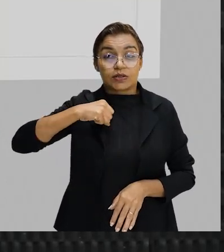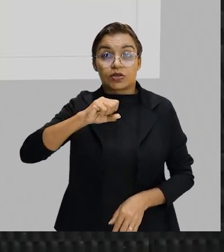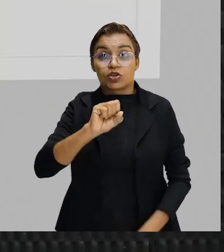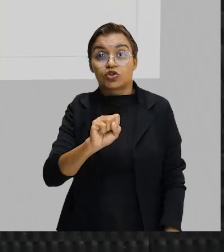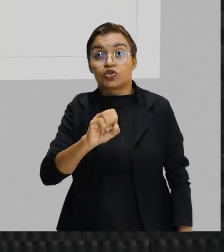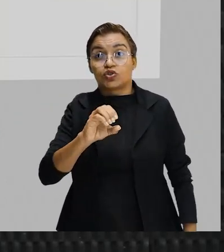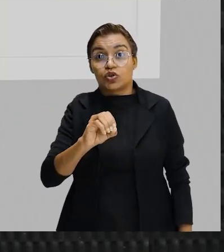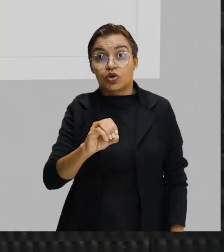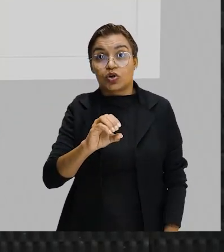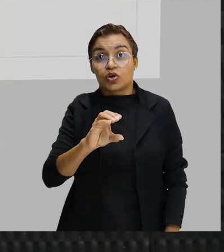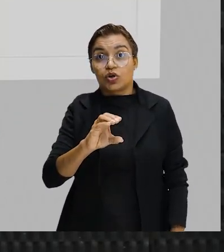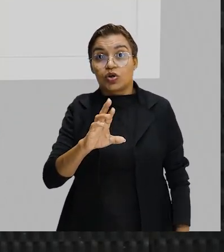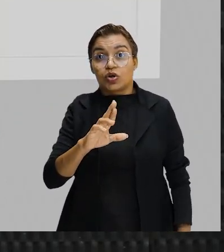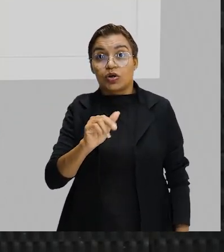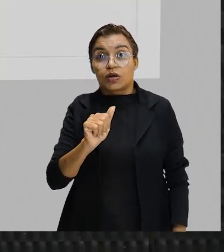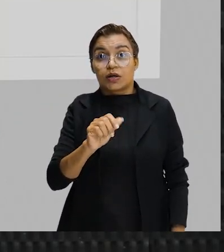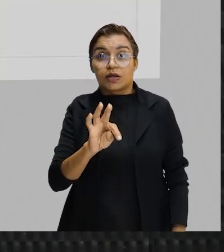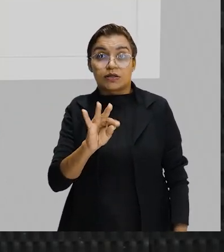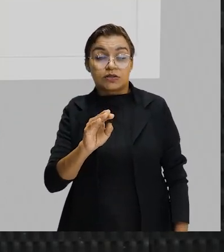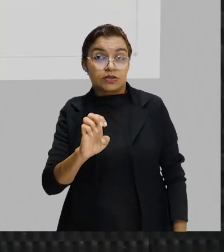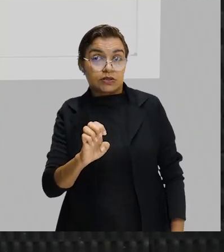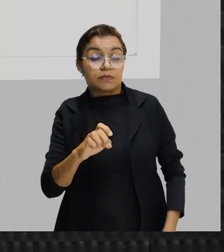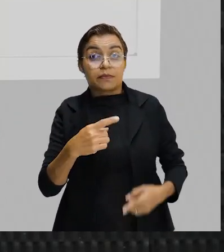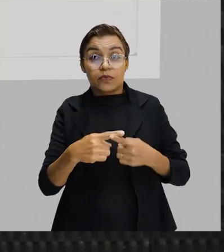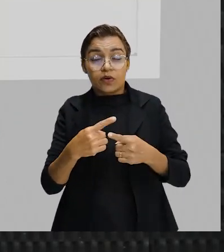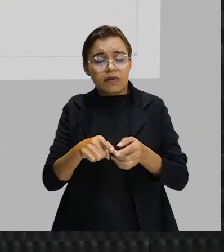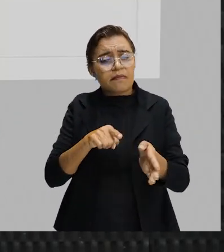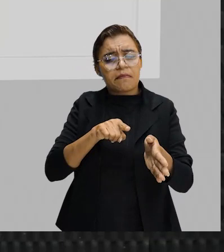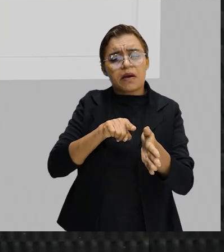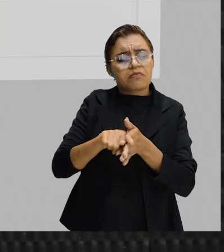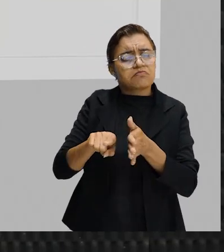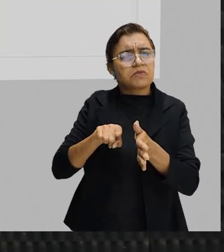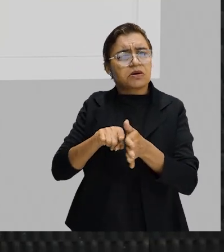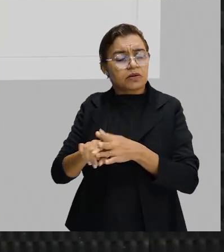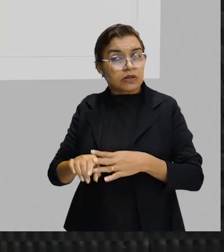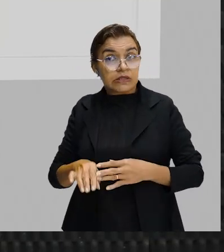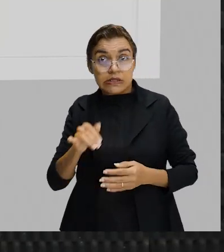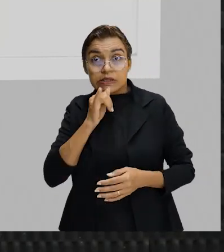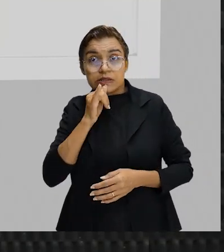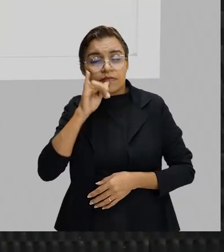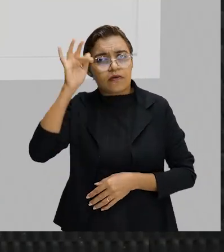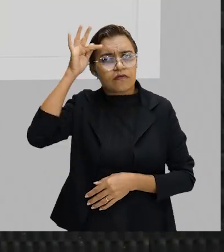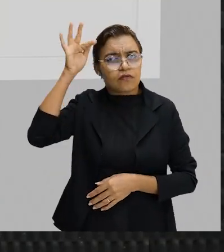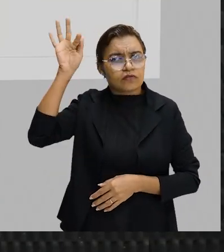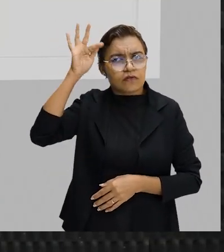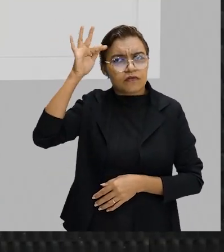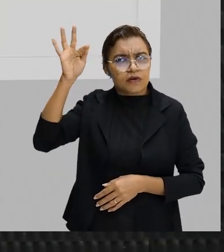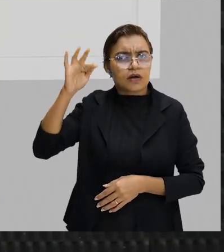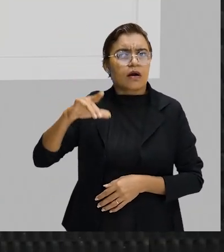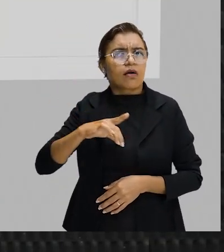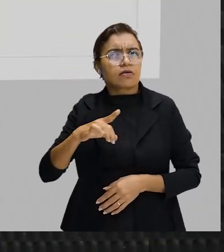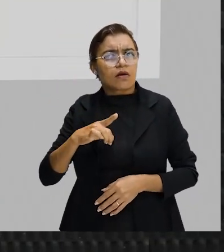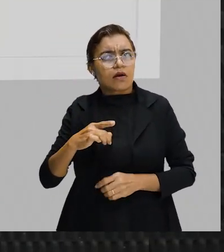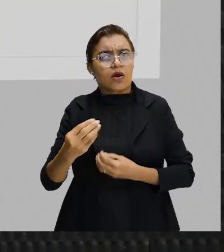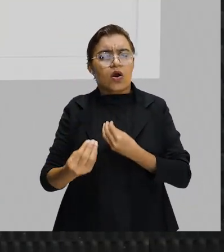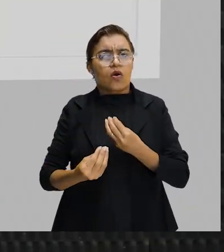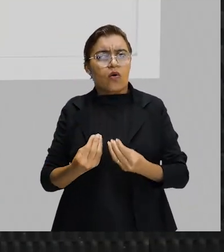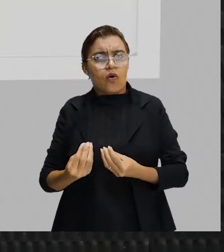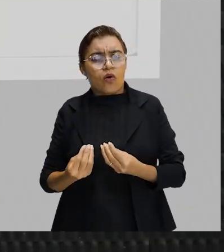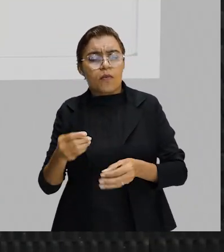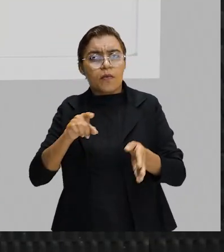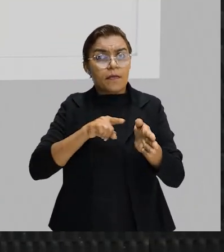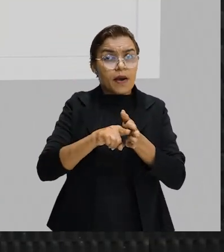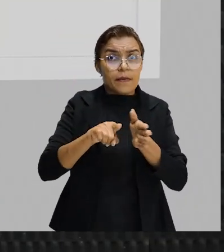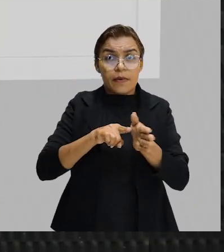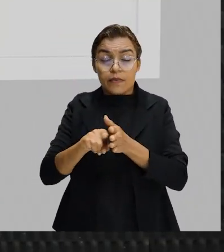própria democracia por questioná-la, tá? Porque a filosofia ela tem esse poder, ela tem o poder de questionar até